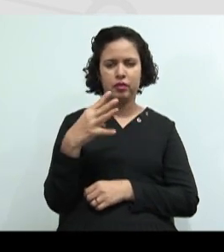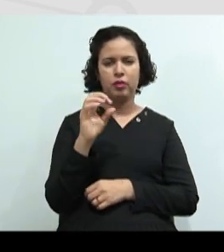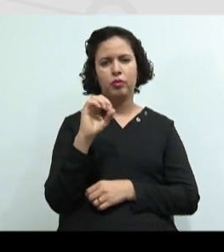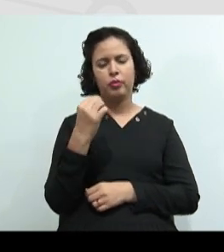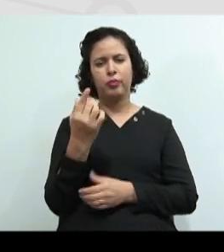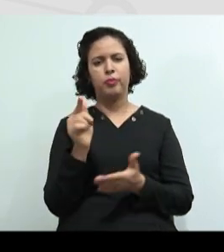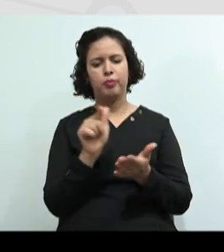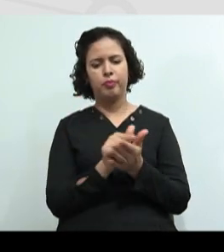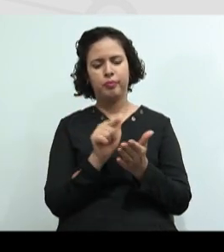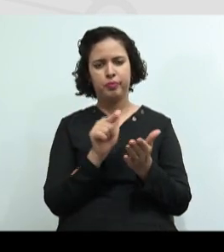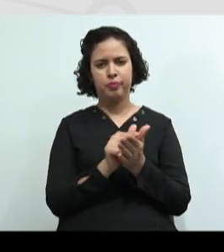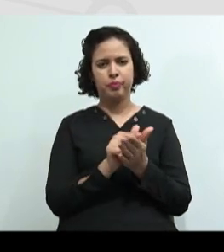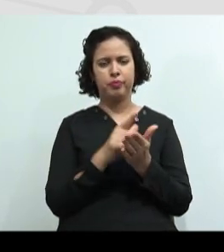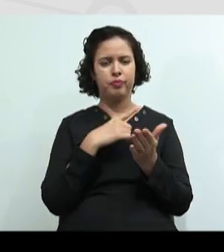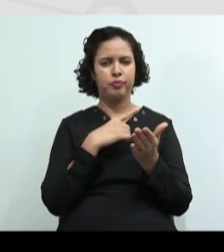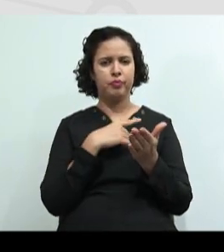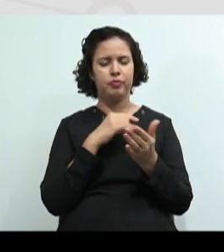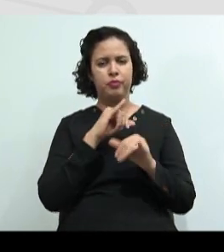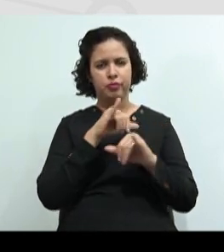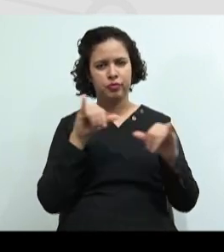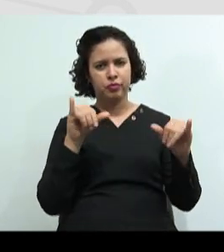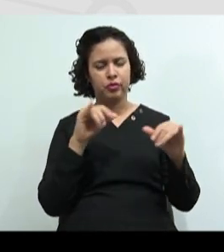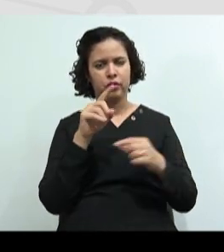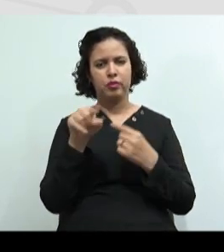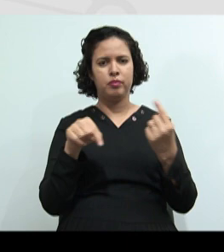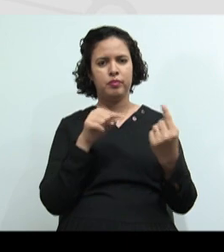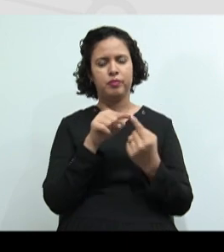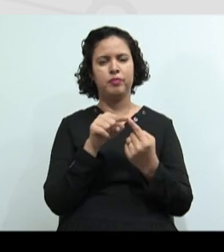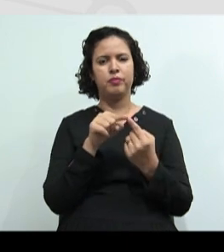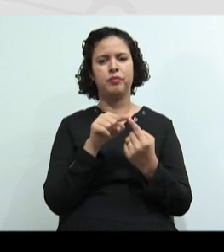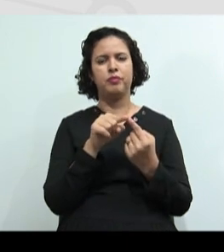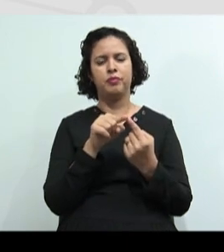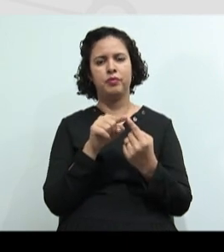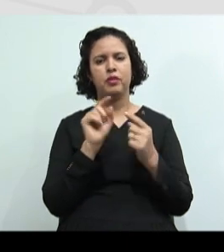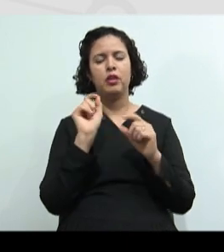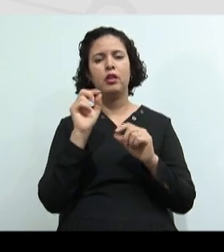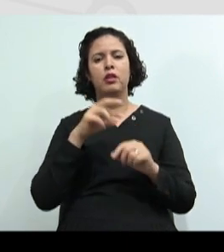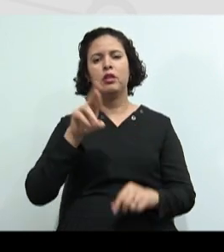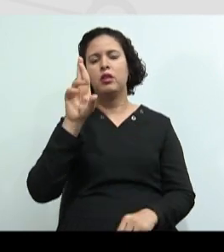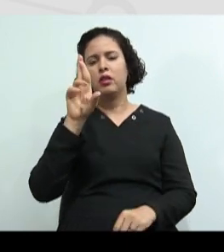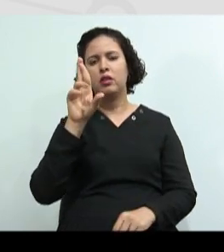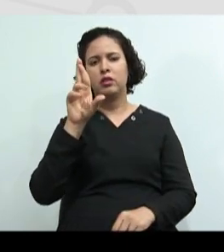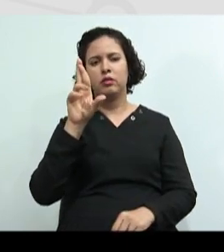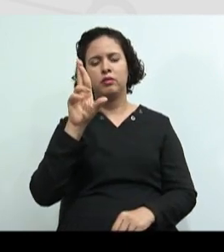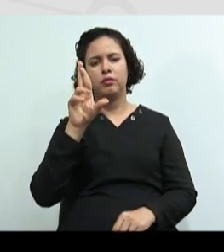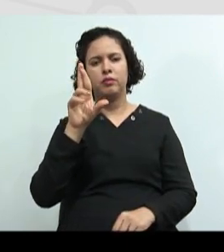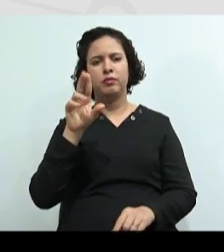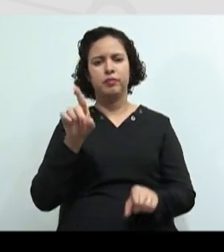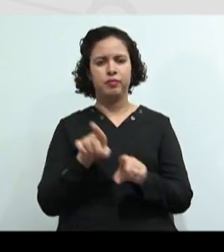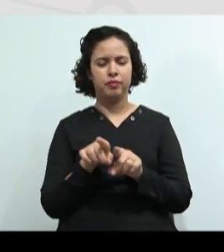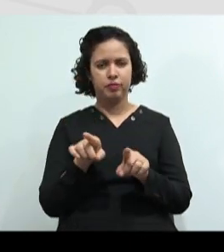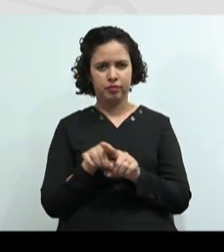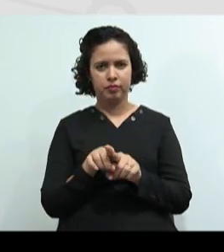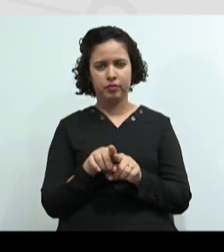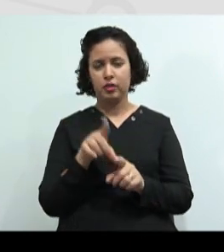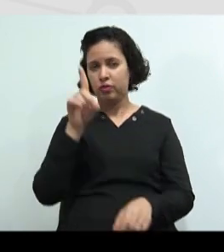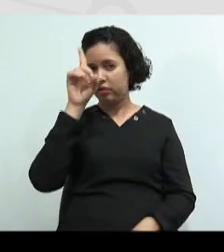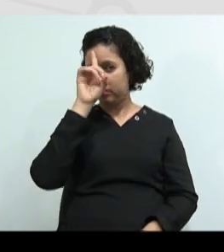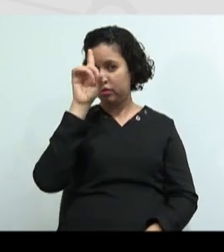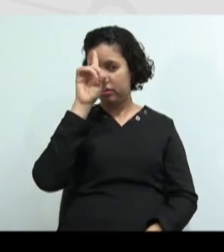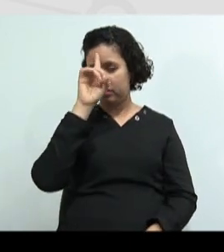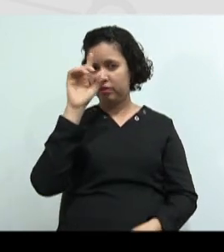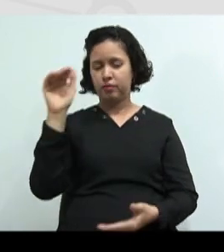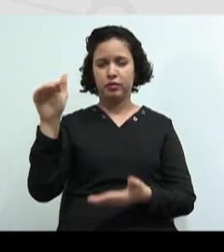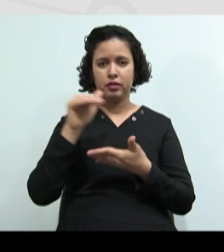papel, contendo informações com objetivos, ações, quem são os responsáveis, e até as datas de